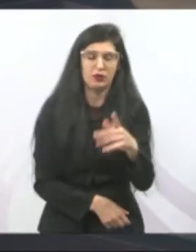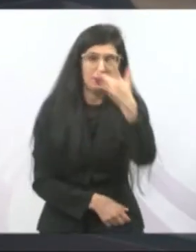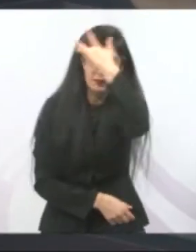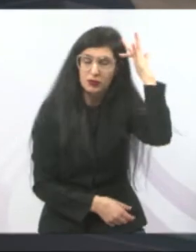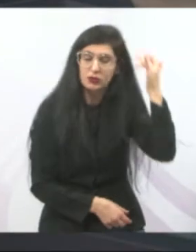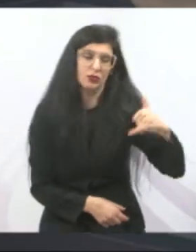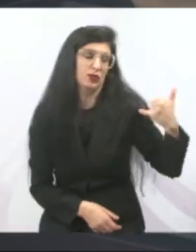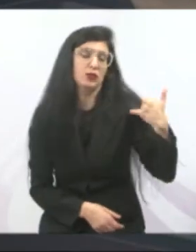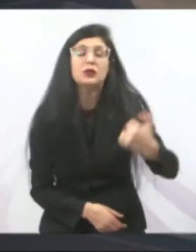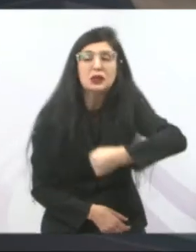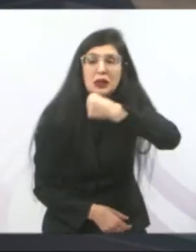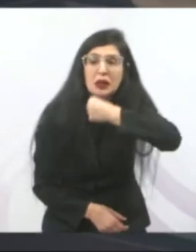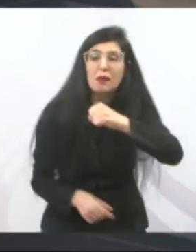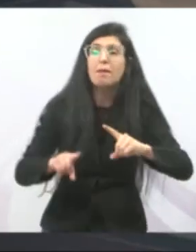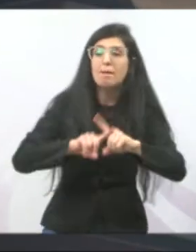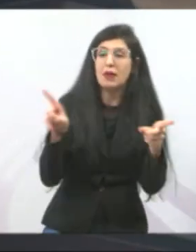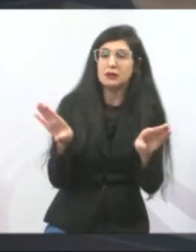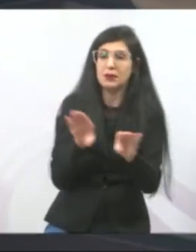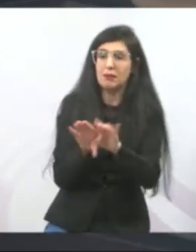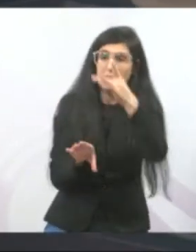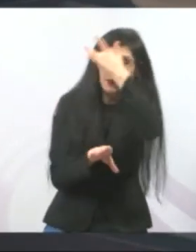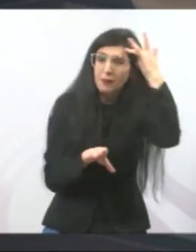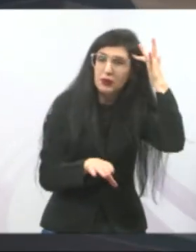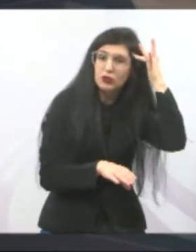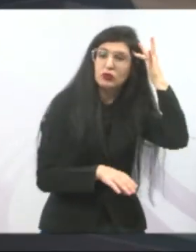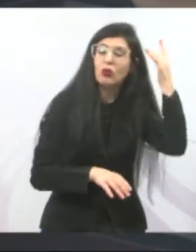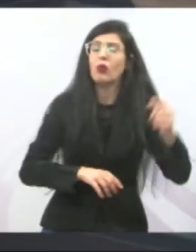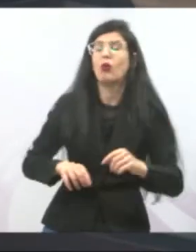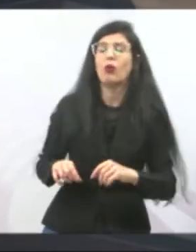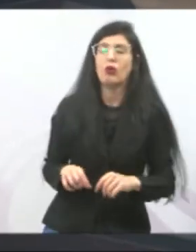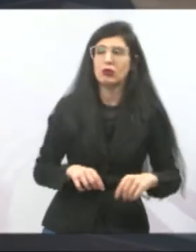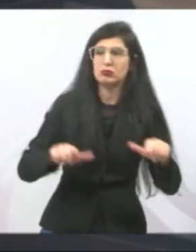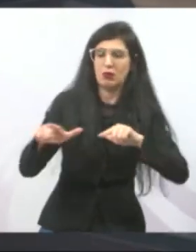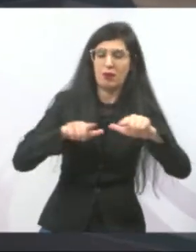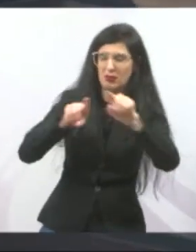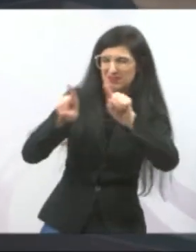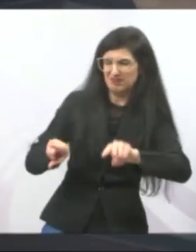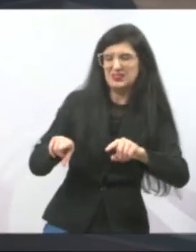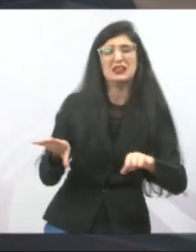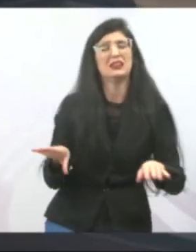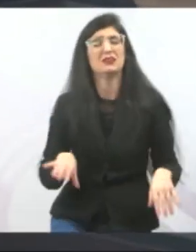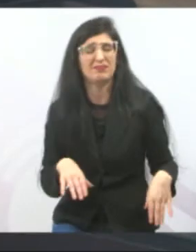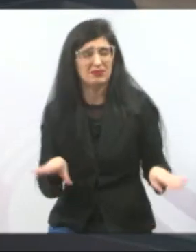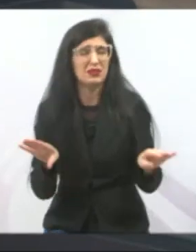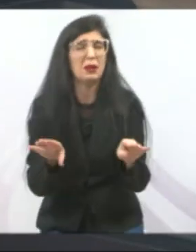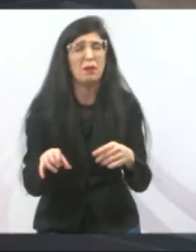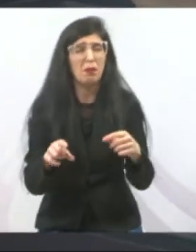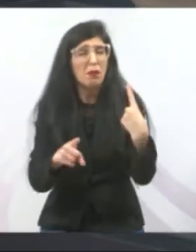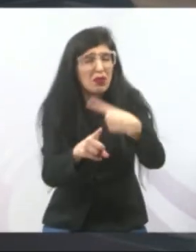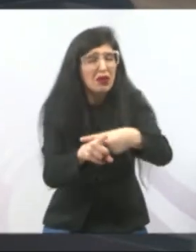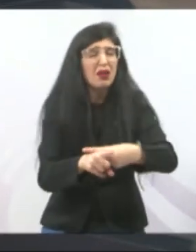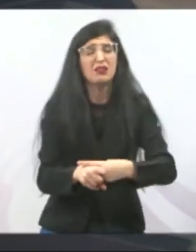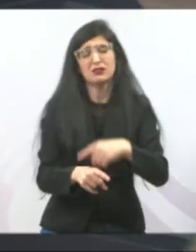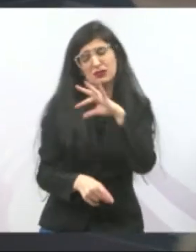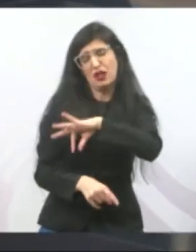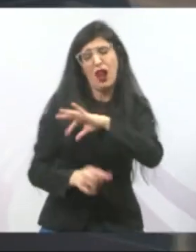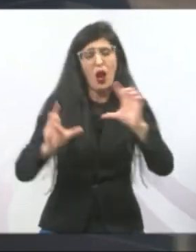do trabalho dessa sessão o registro de moção comemorativa ao Dia do